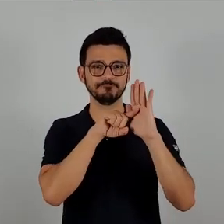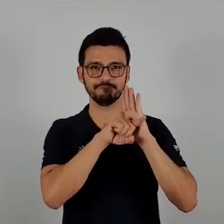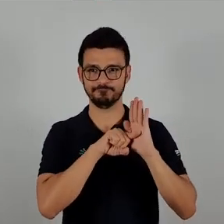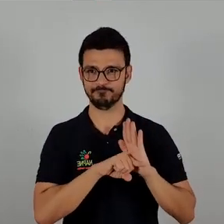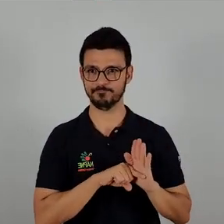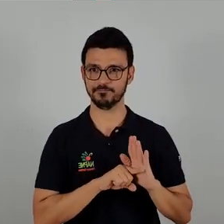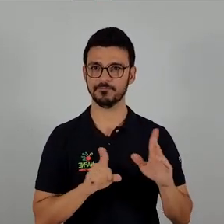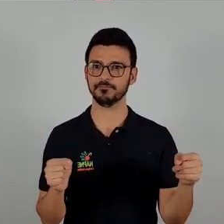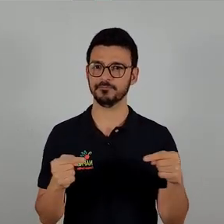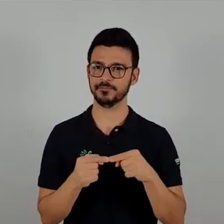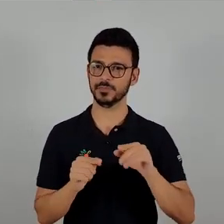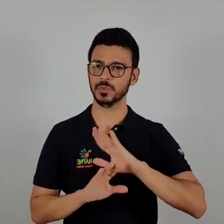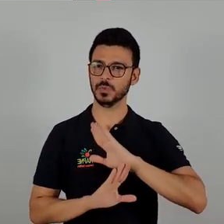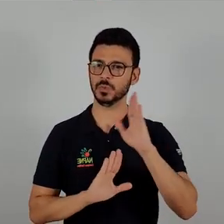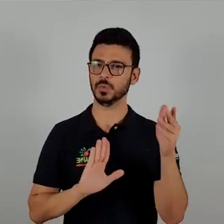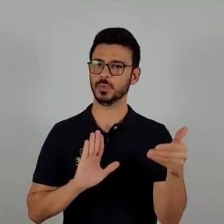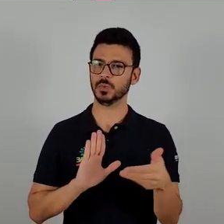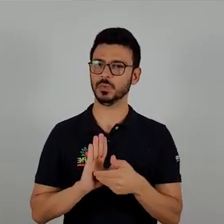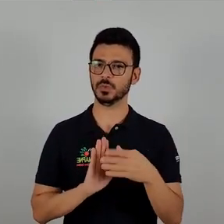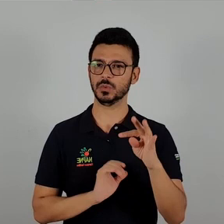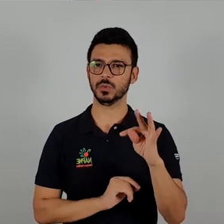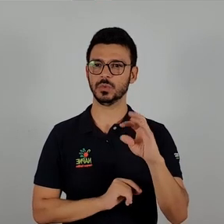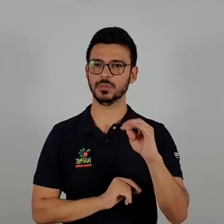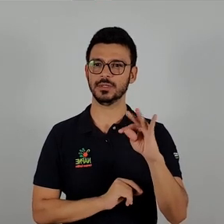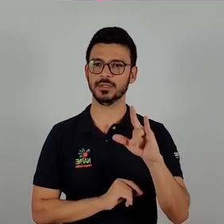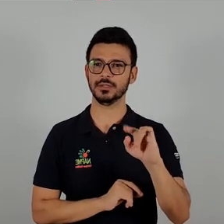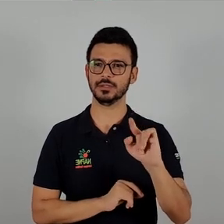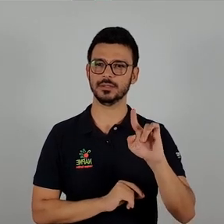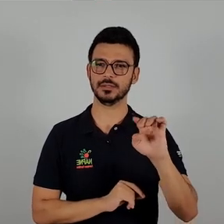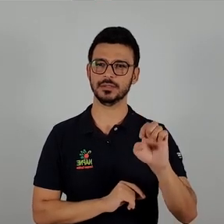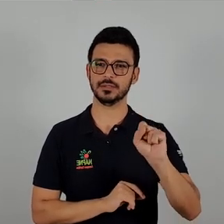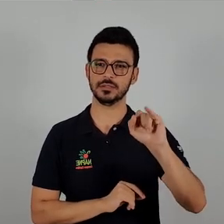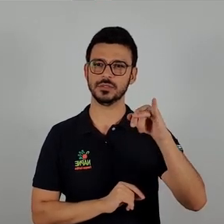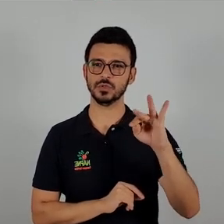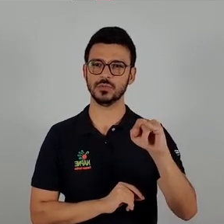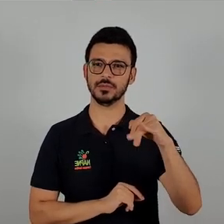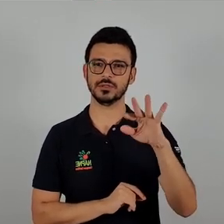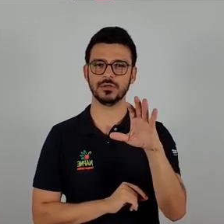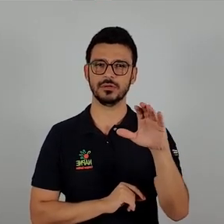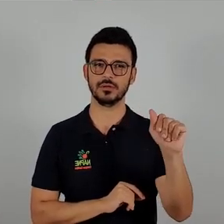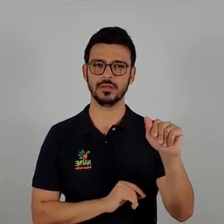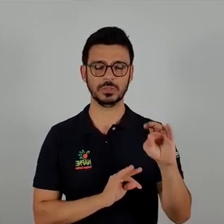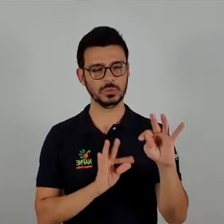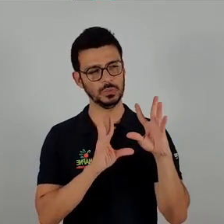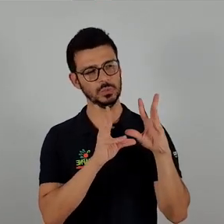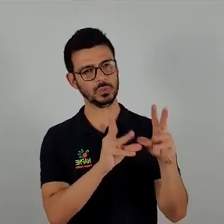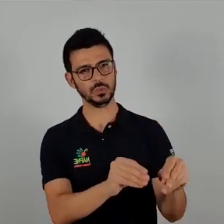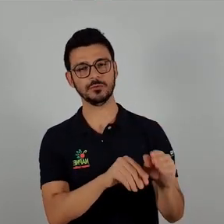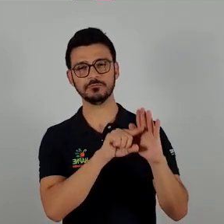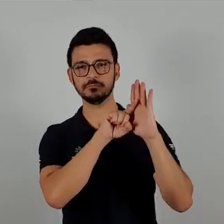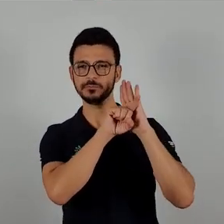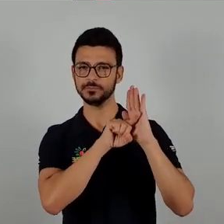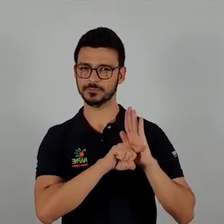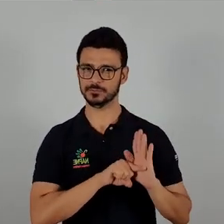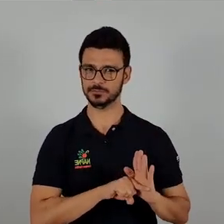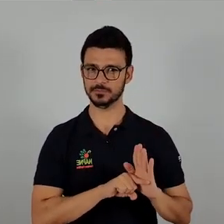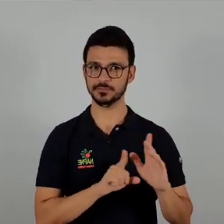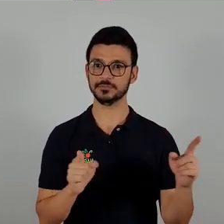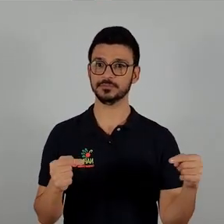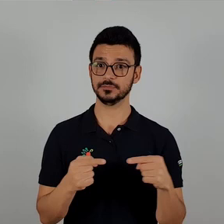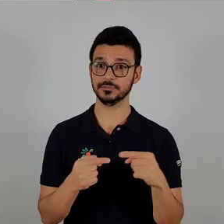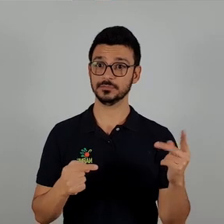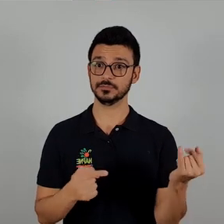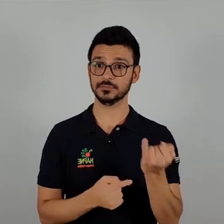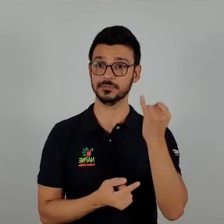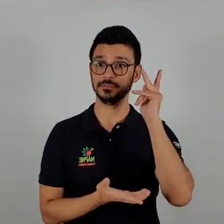peculiar. E aí que normalmente está a cura. Então, um animal que só piora no domingo. De segunda